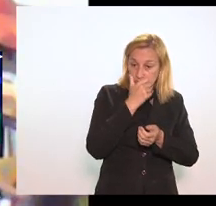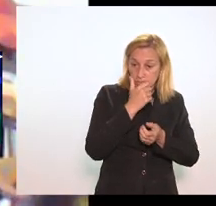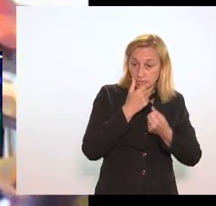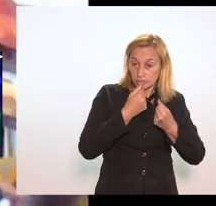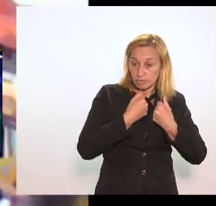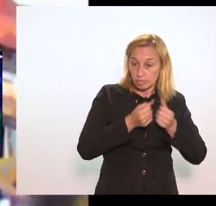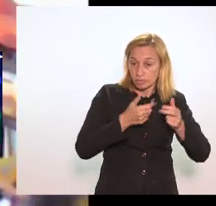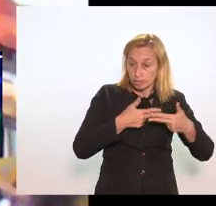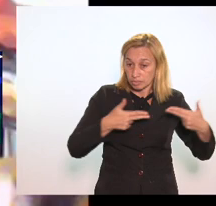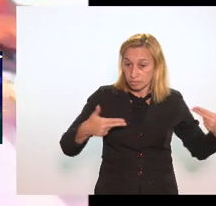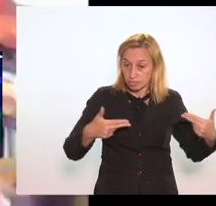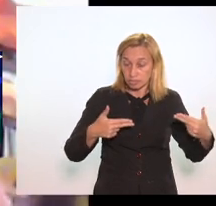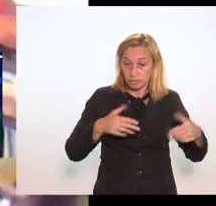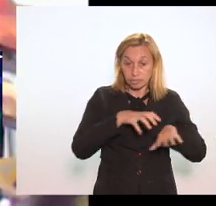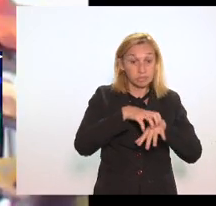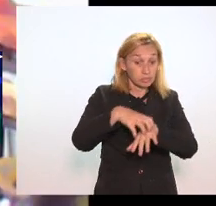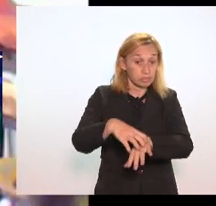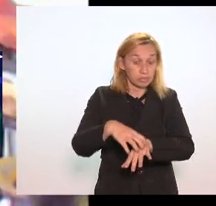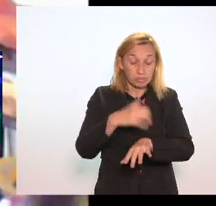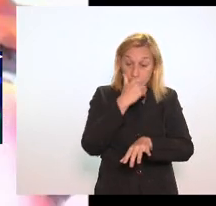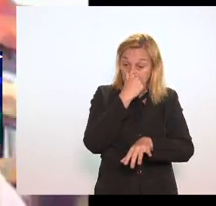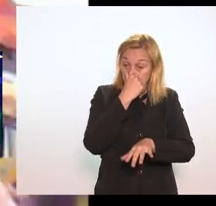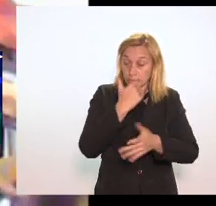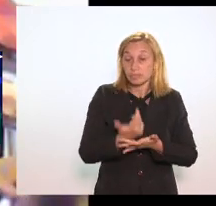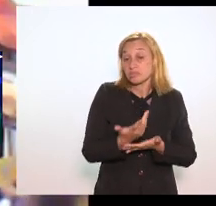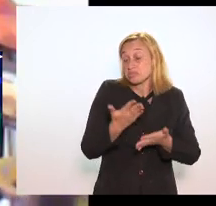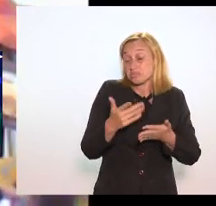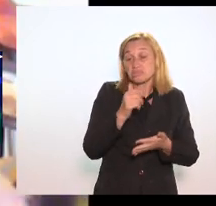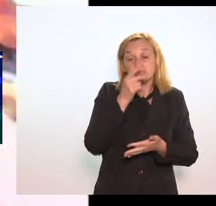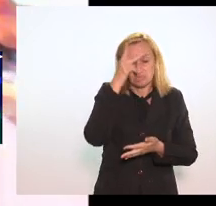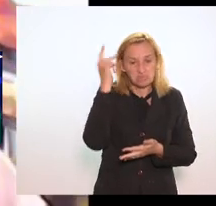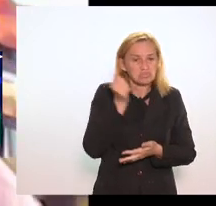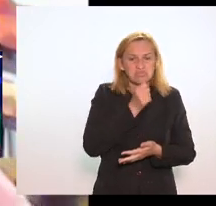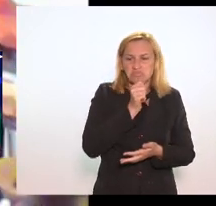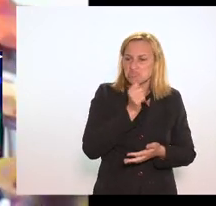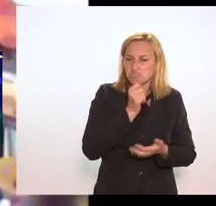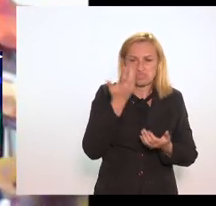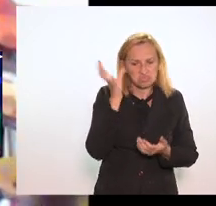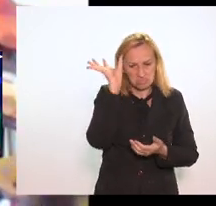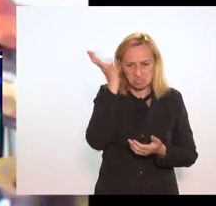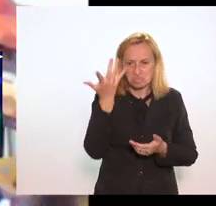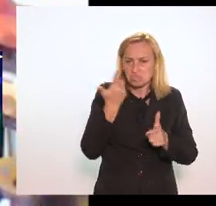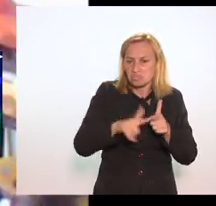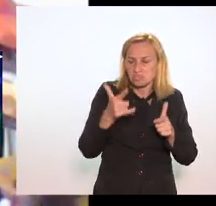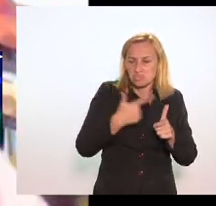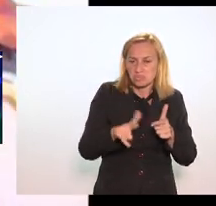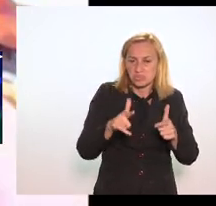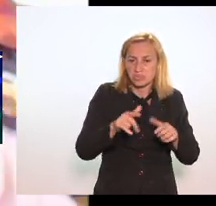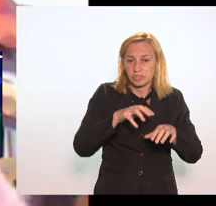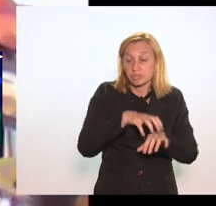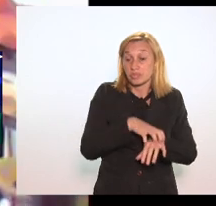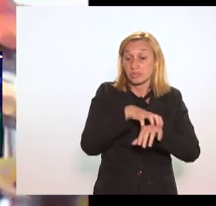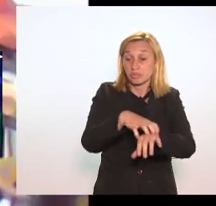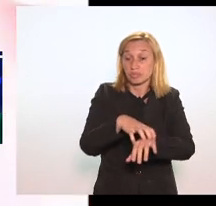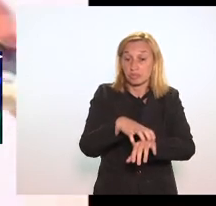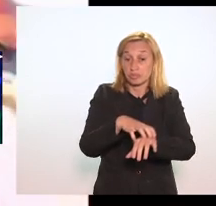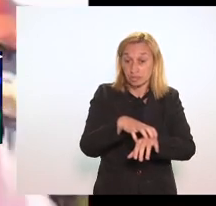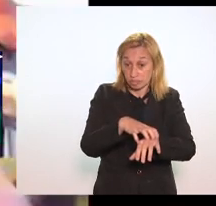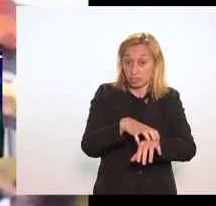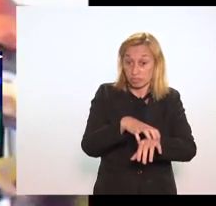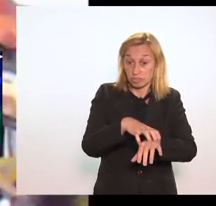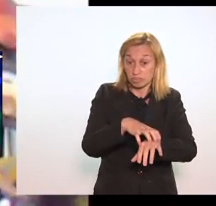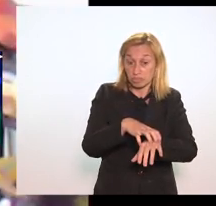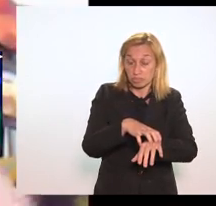o governo ninguém Conseguiu resolver o problema do transporte público que continua superlotado nós aqui na leste